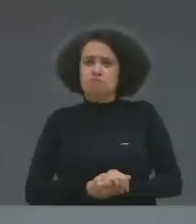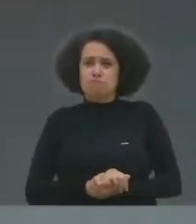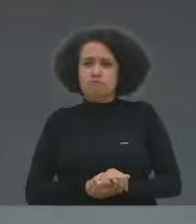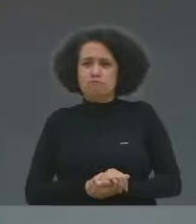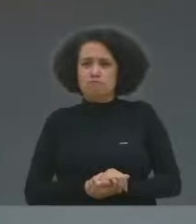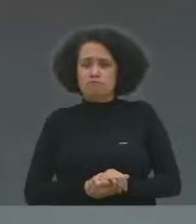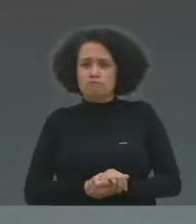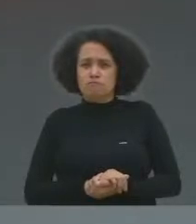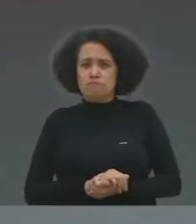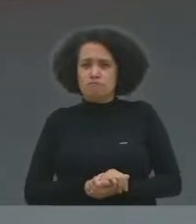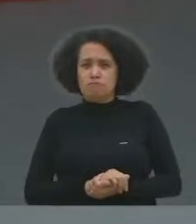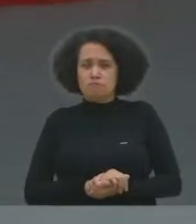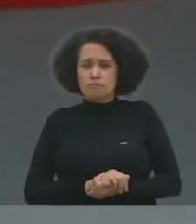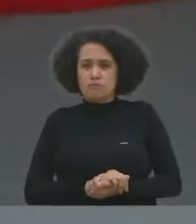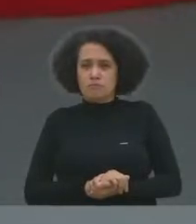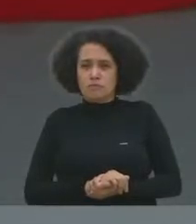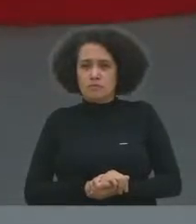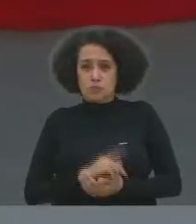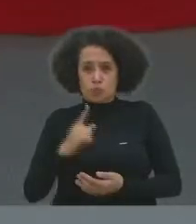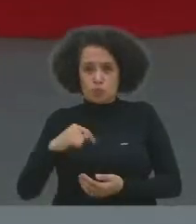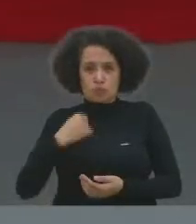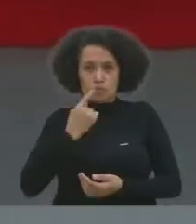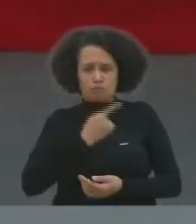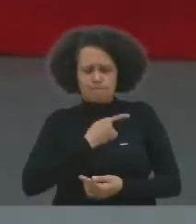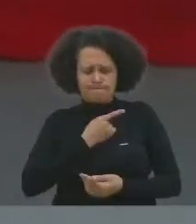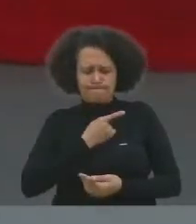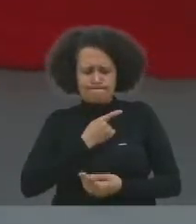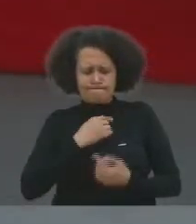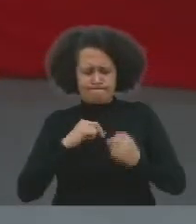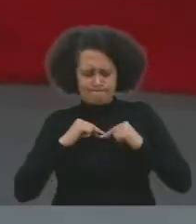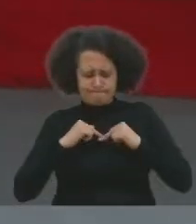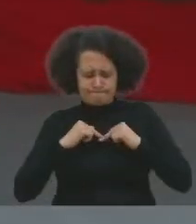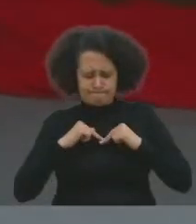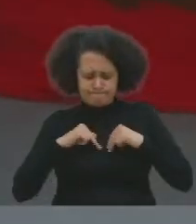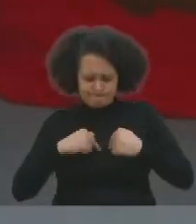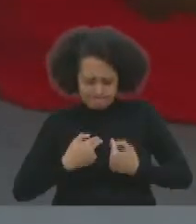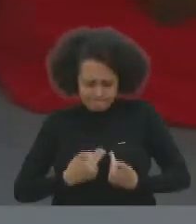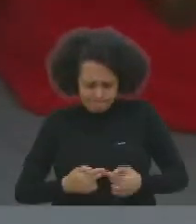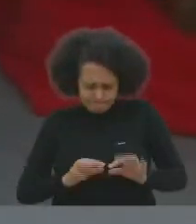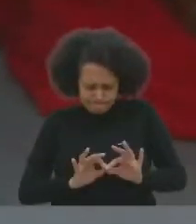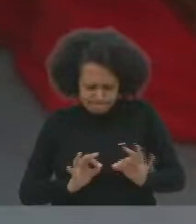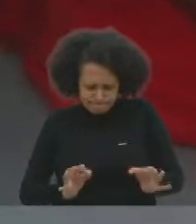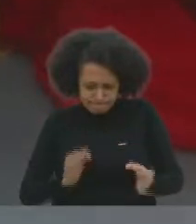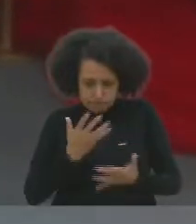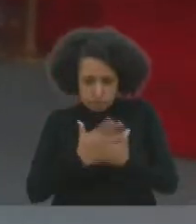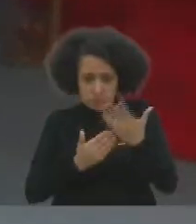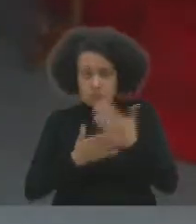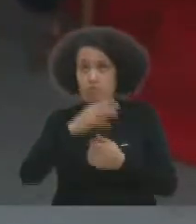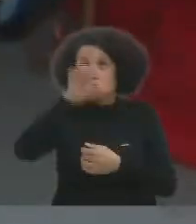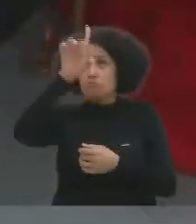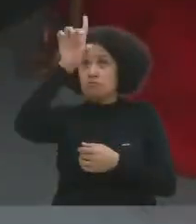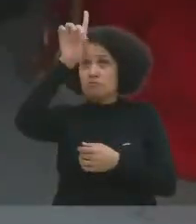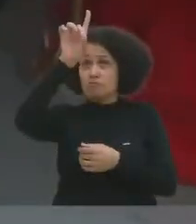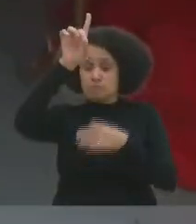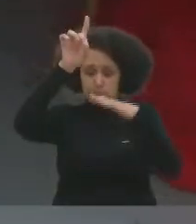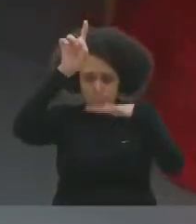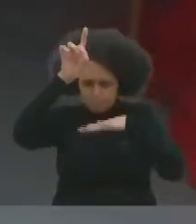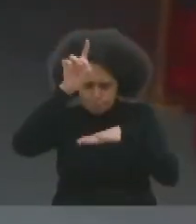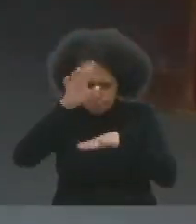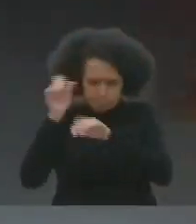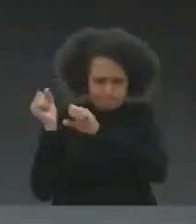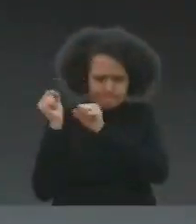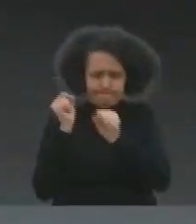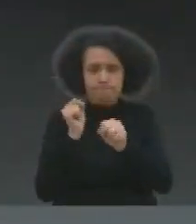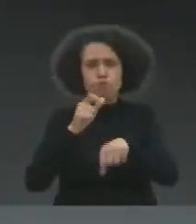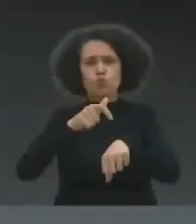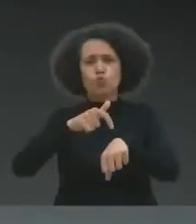time he will exalt us. Se nós nos humilharmos debaixo da poderosa mão de Deus, no tempo propício ele